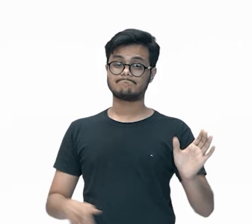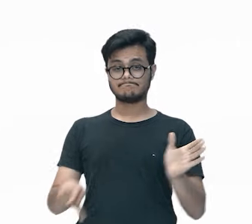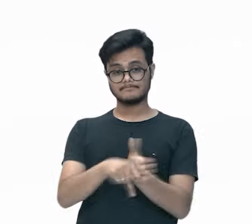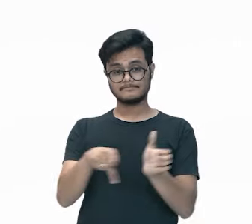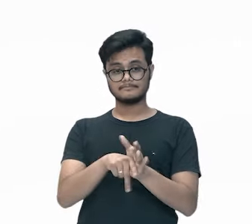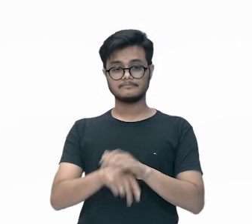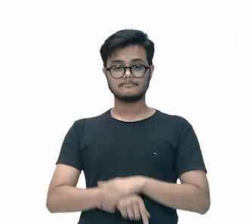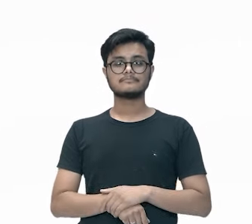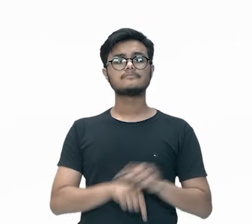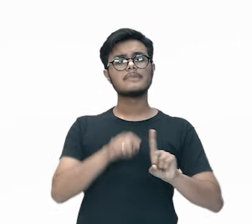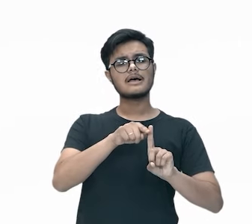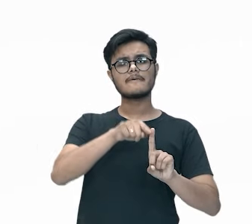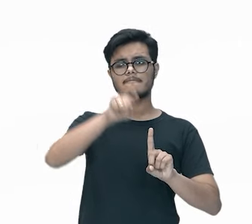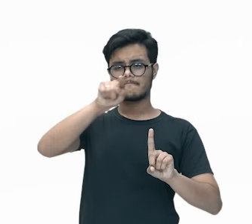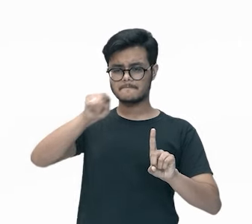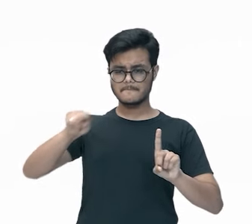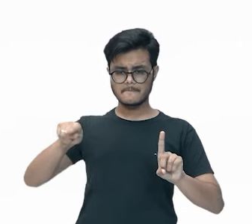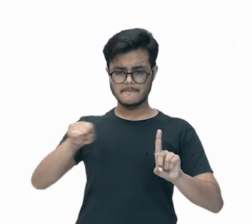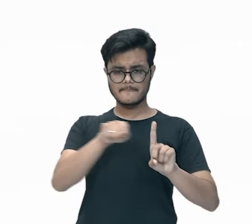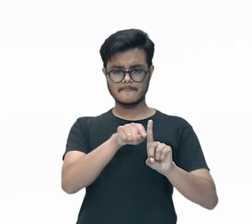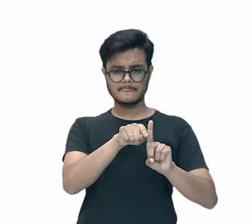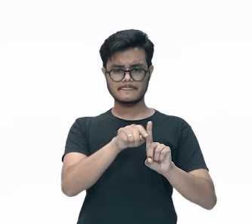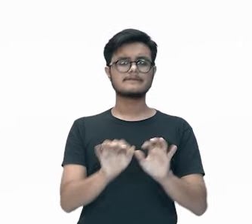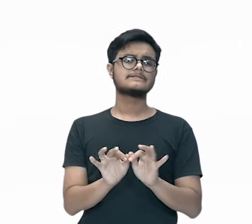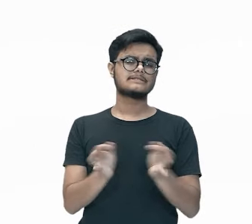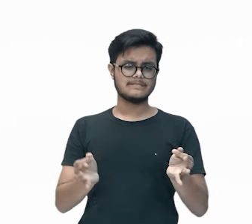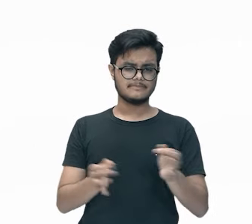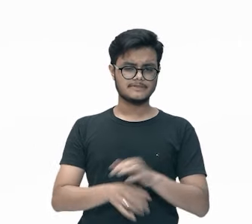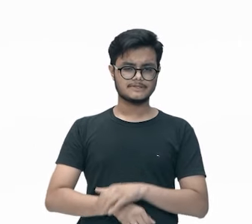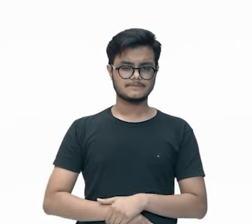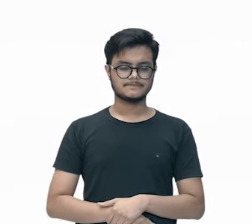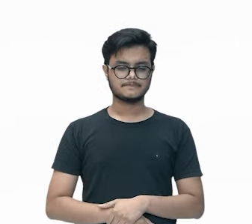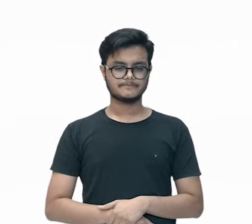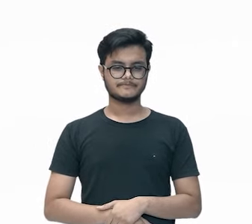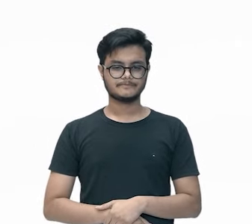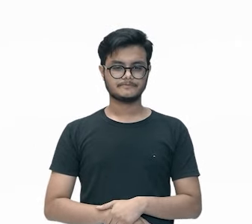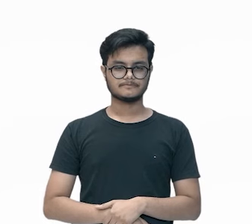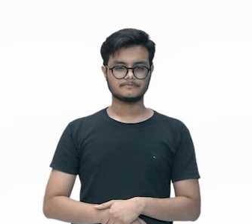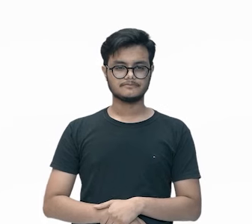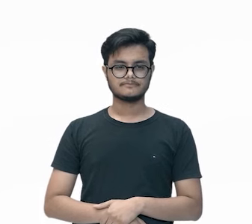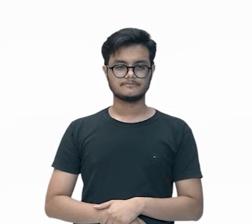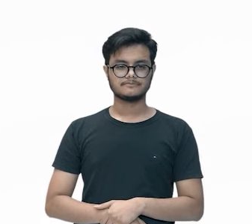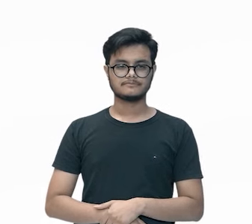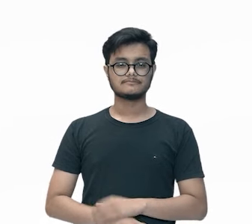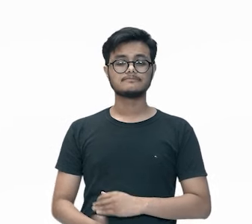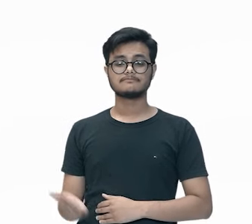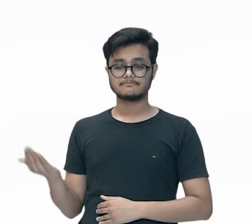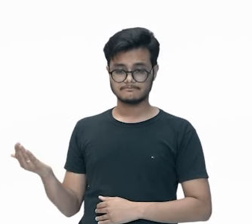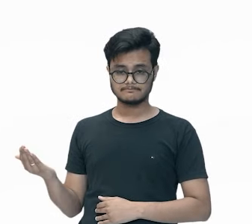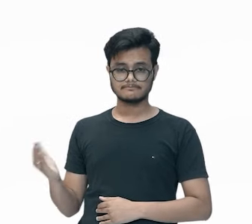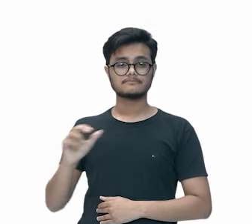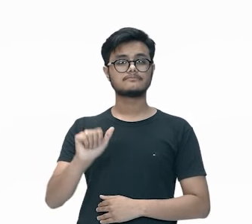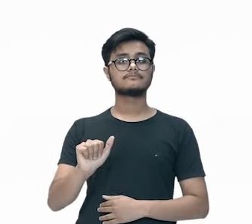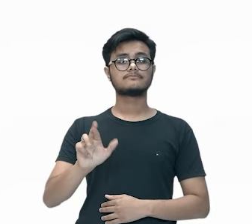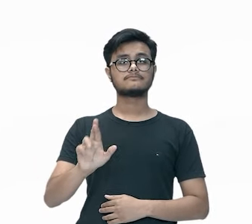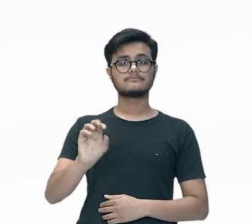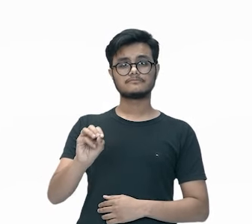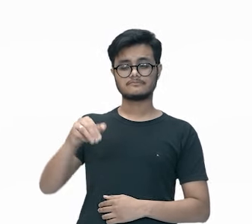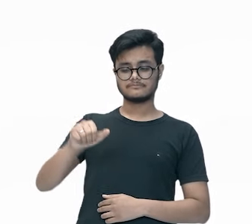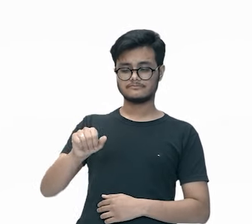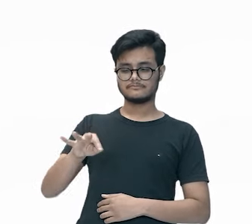porque cadeia fechada, somente ligações simples. Nós ainda temos o aromático, tá? Que no